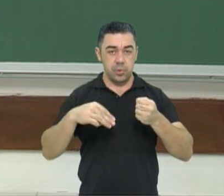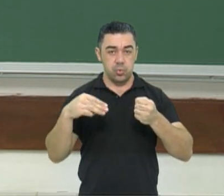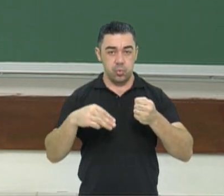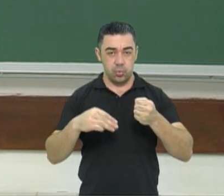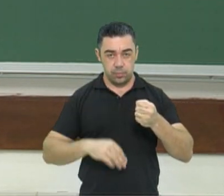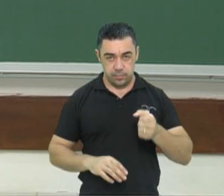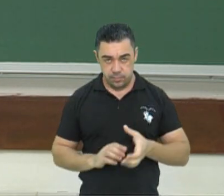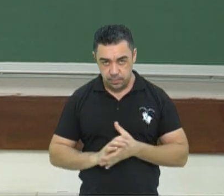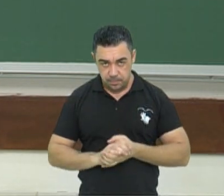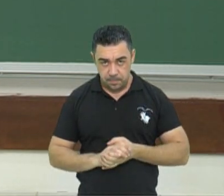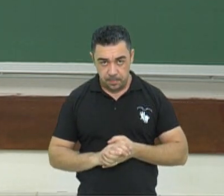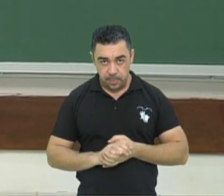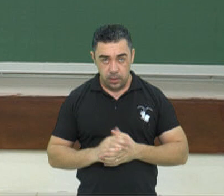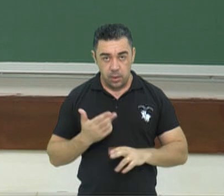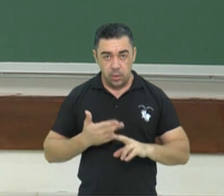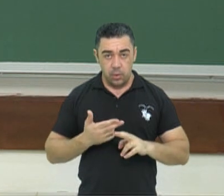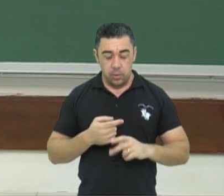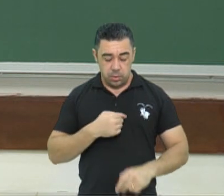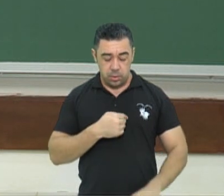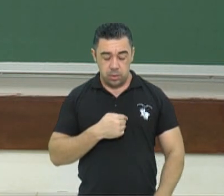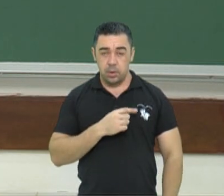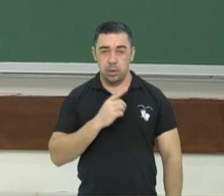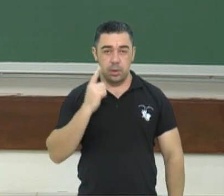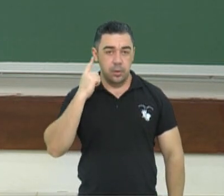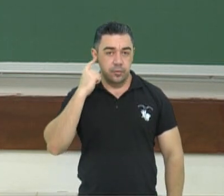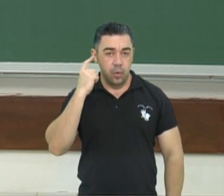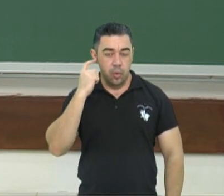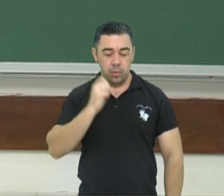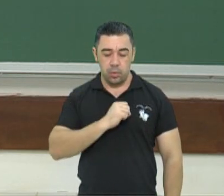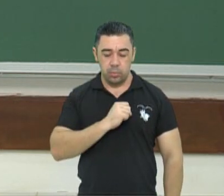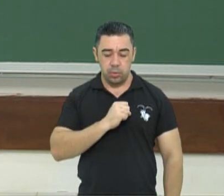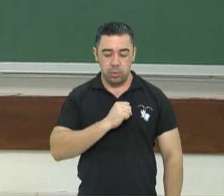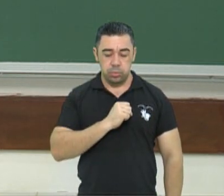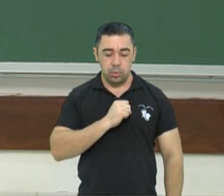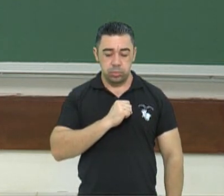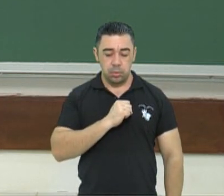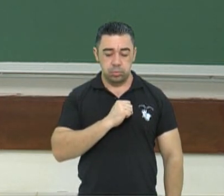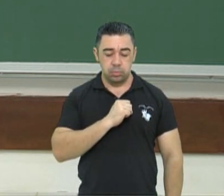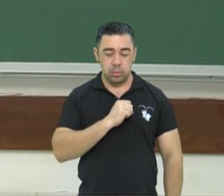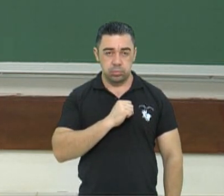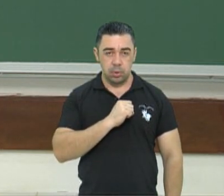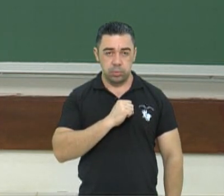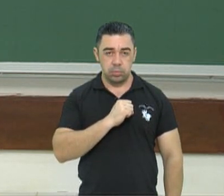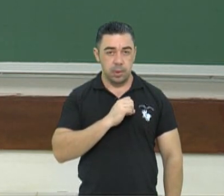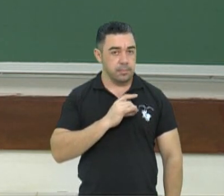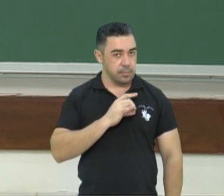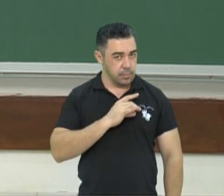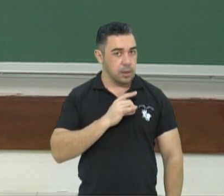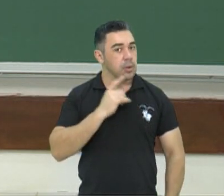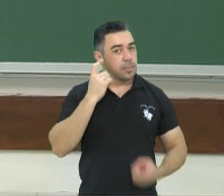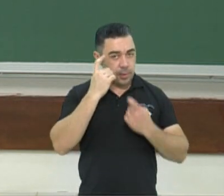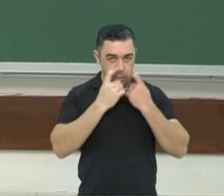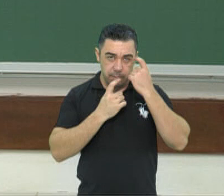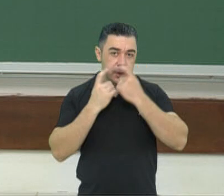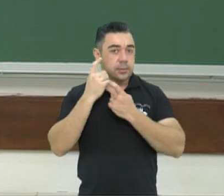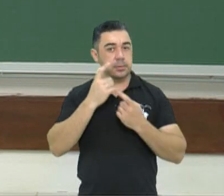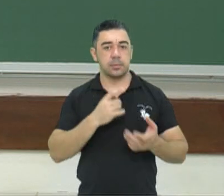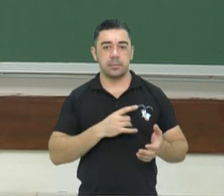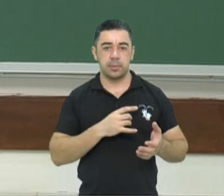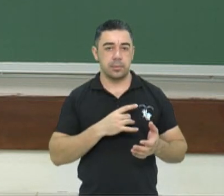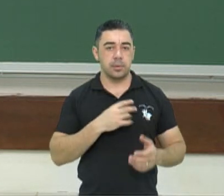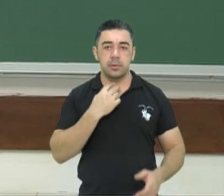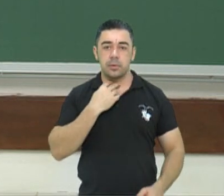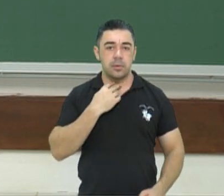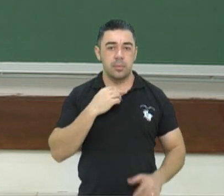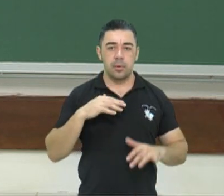forma. Os microfones é para poder registrar o coração deles, que ficam batendo nesse meio tempo. Olha que preocupação, gente. Eles não podem